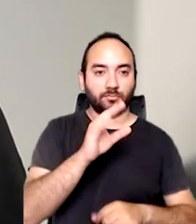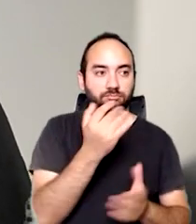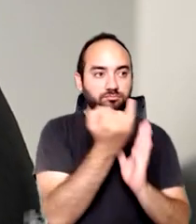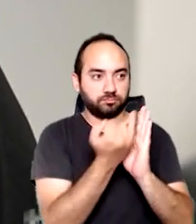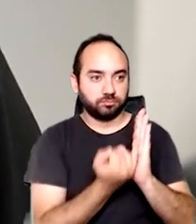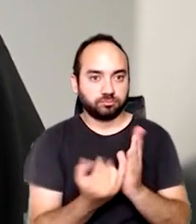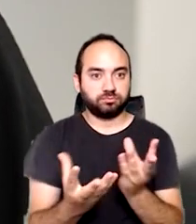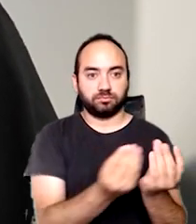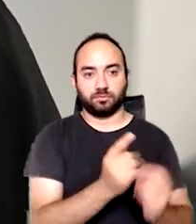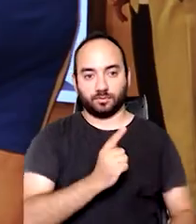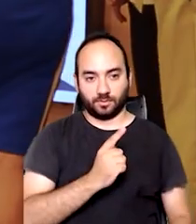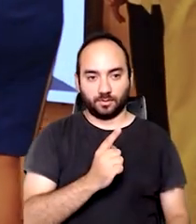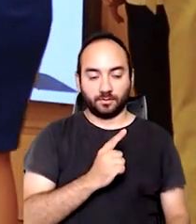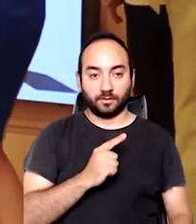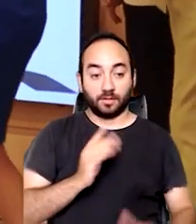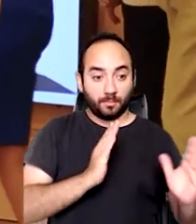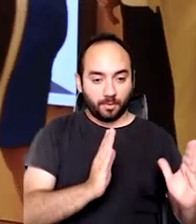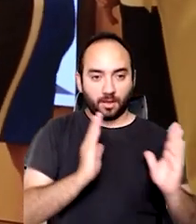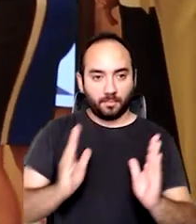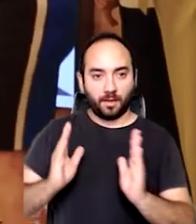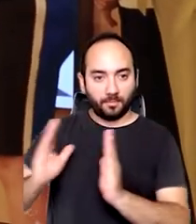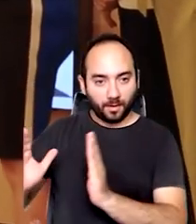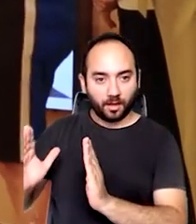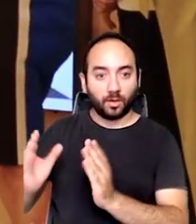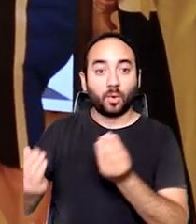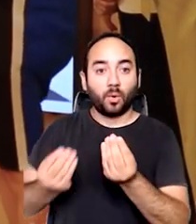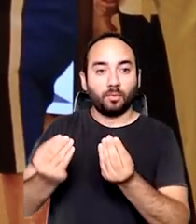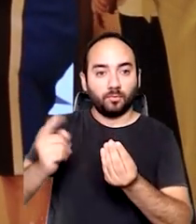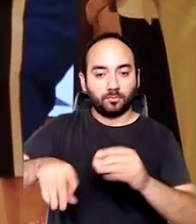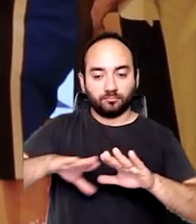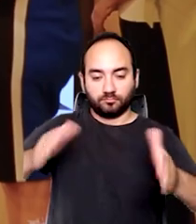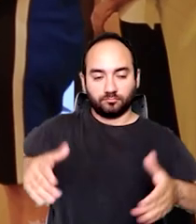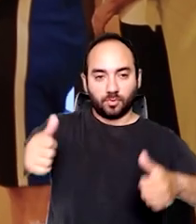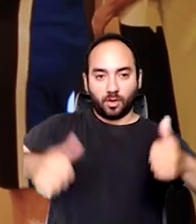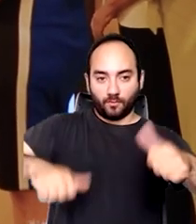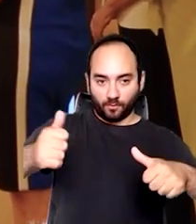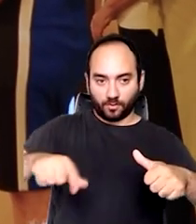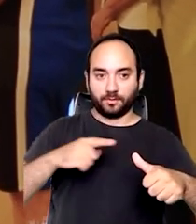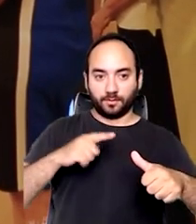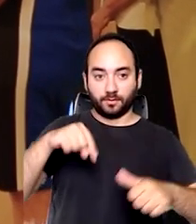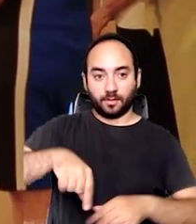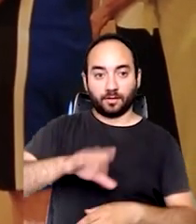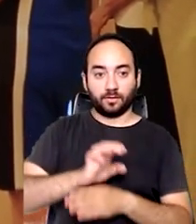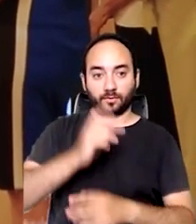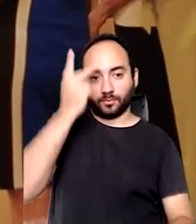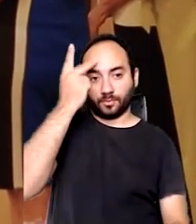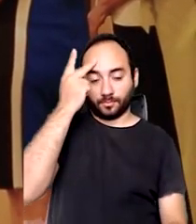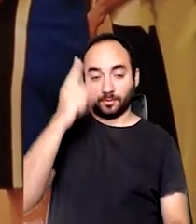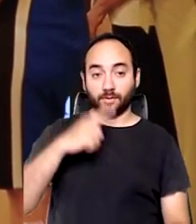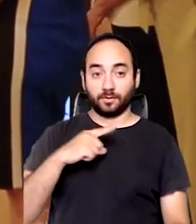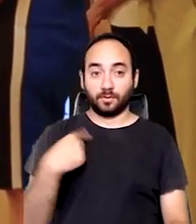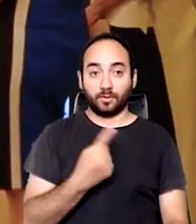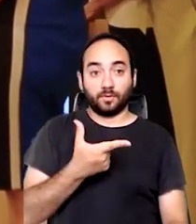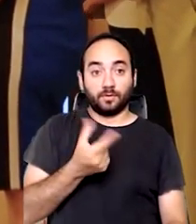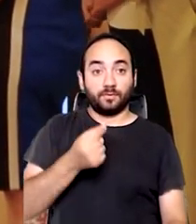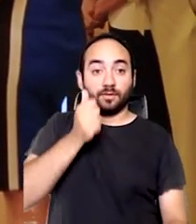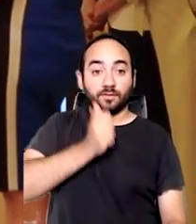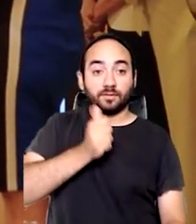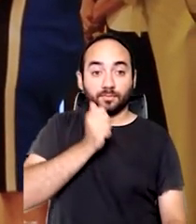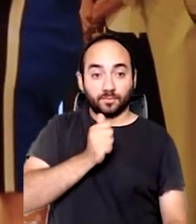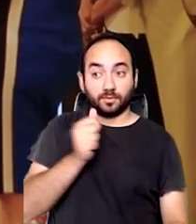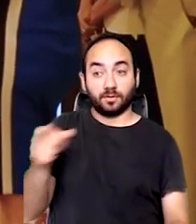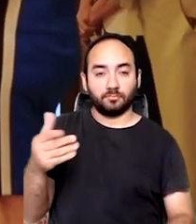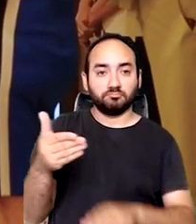mais inscrições toda a etapa funcionou com uma banca avaliadora aqui no Estado de São Paulo tivemos